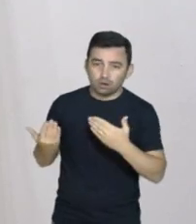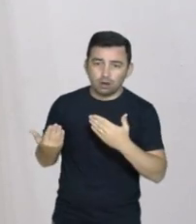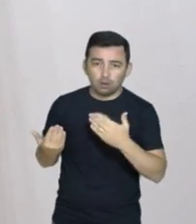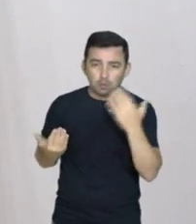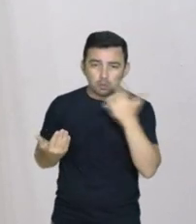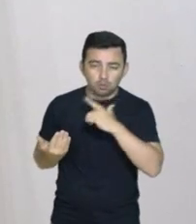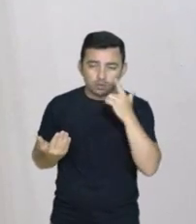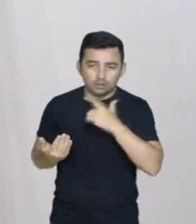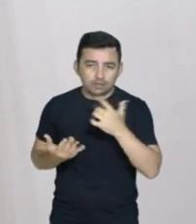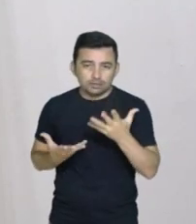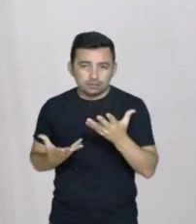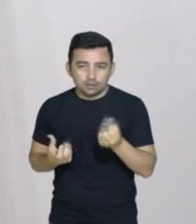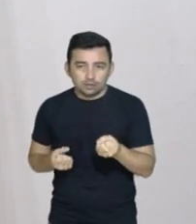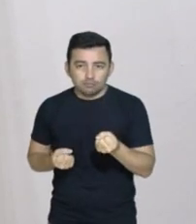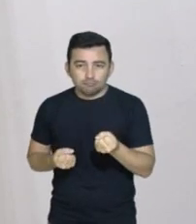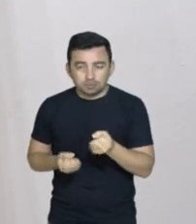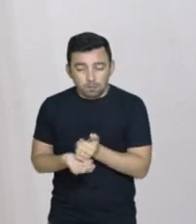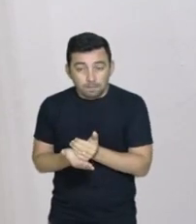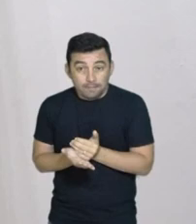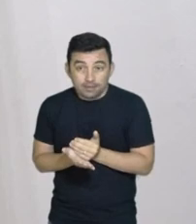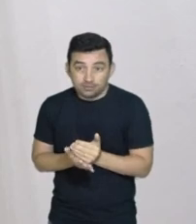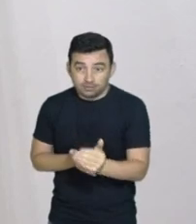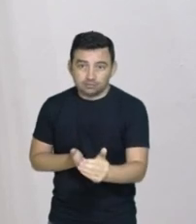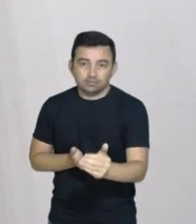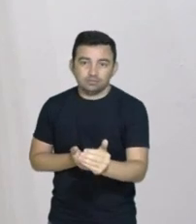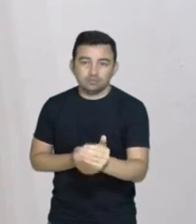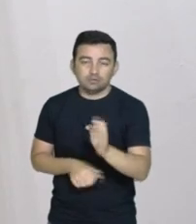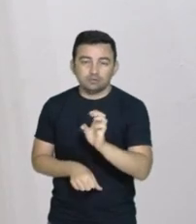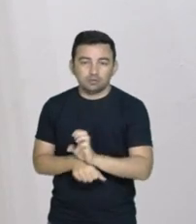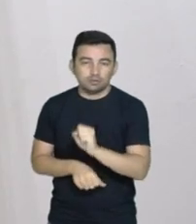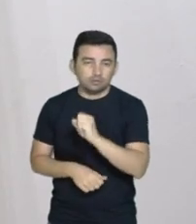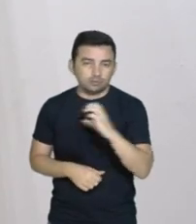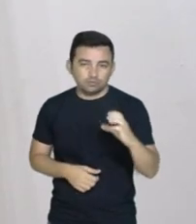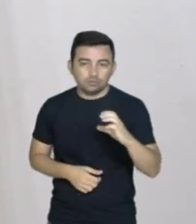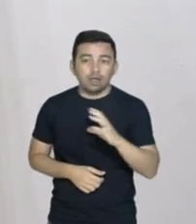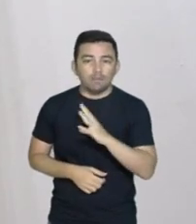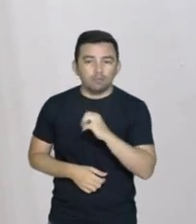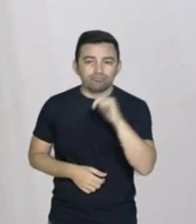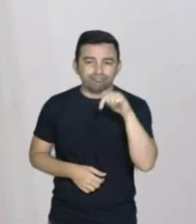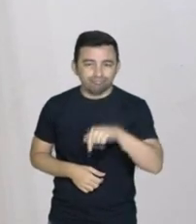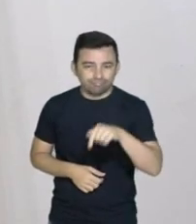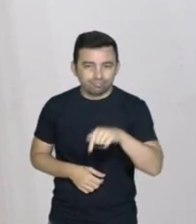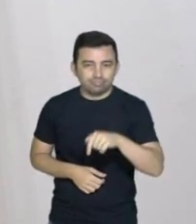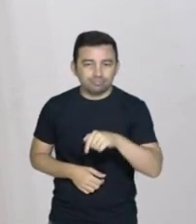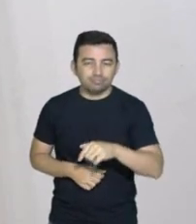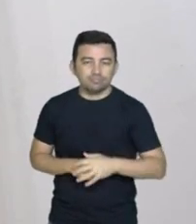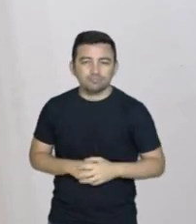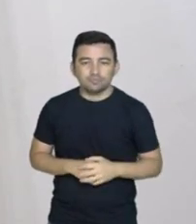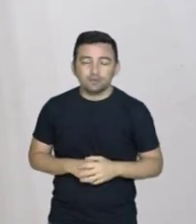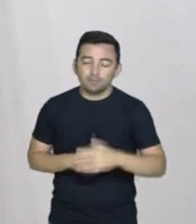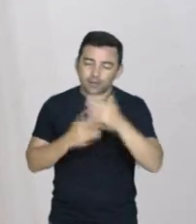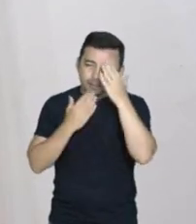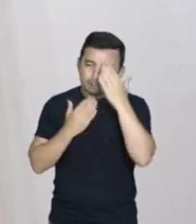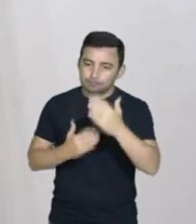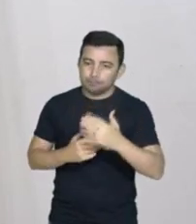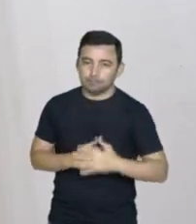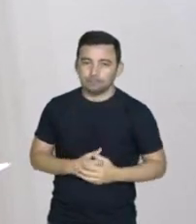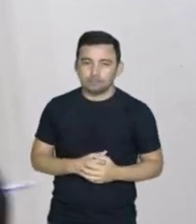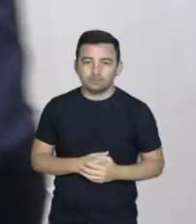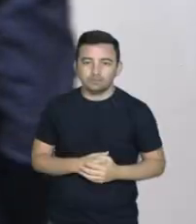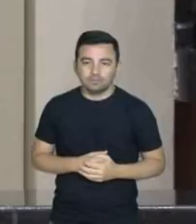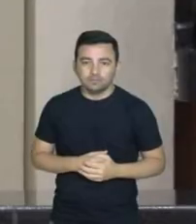e passe a valer no nosso estado no nosso querido e amado Estado de Santa Catarina Muito obrigado